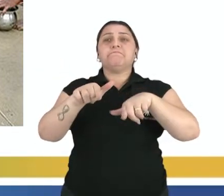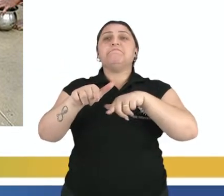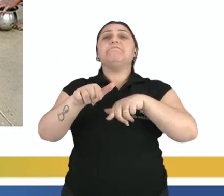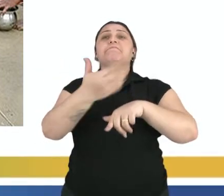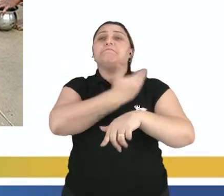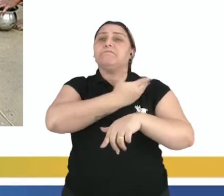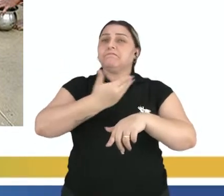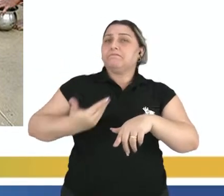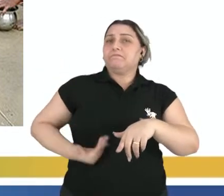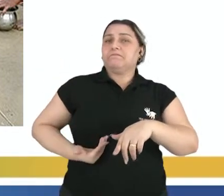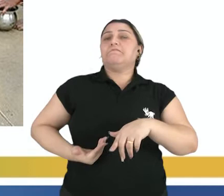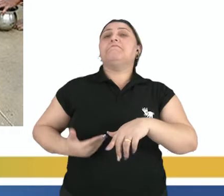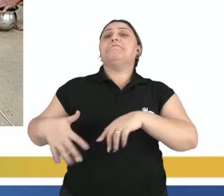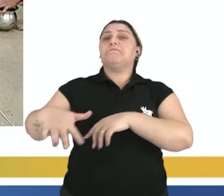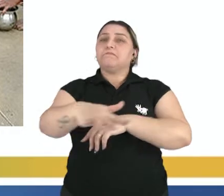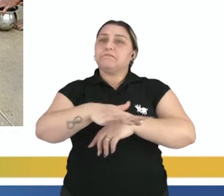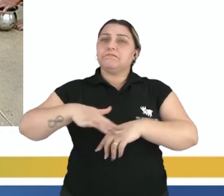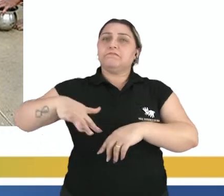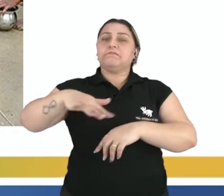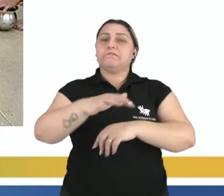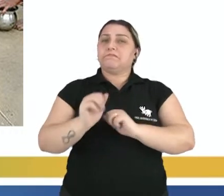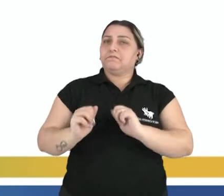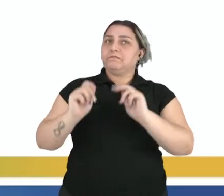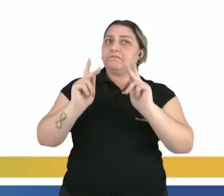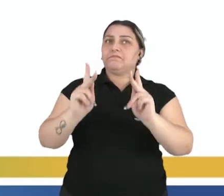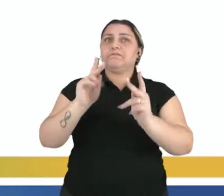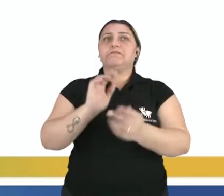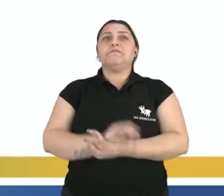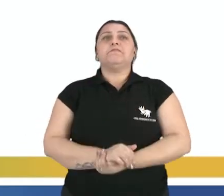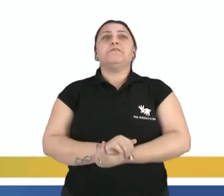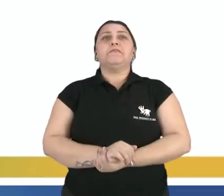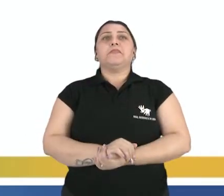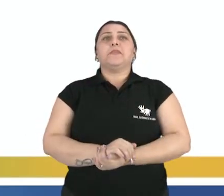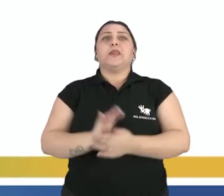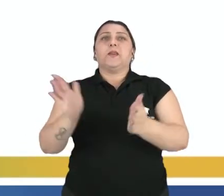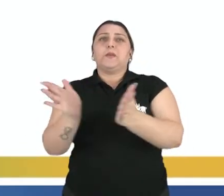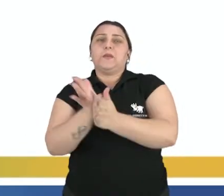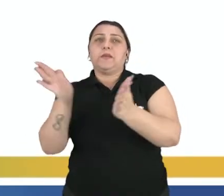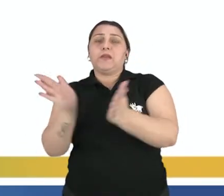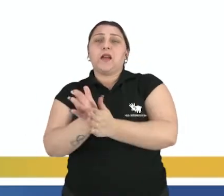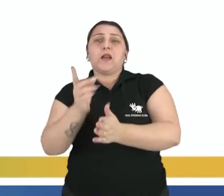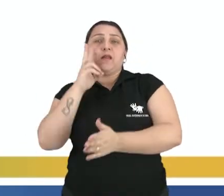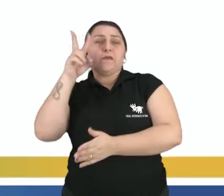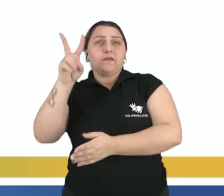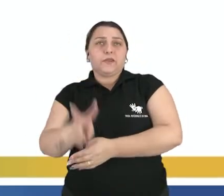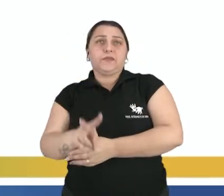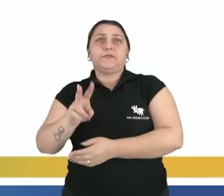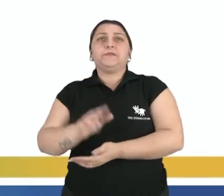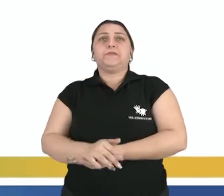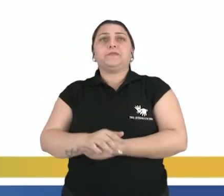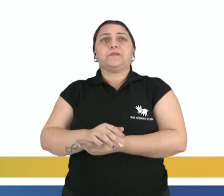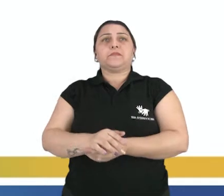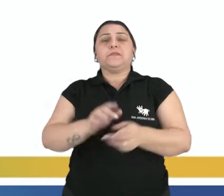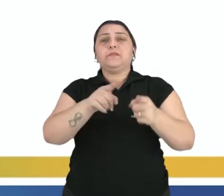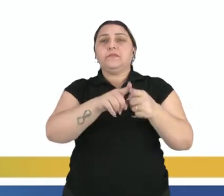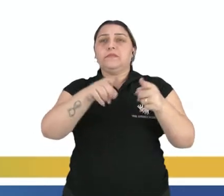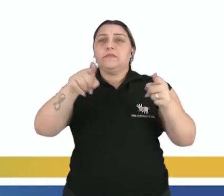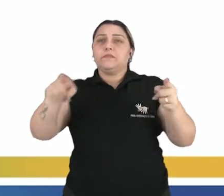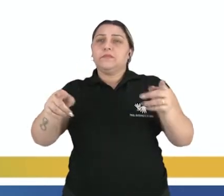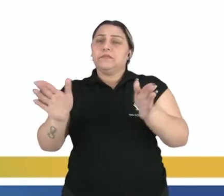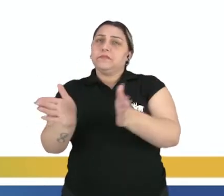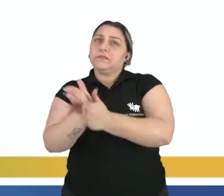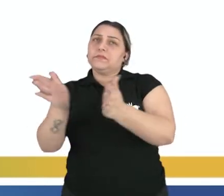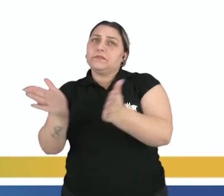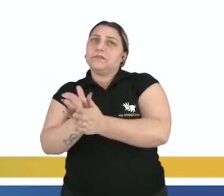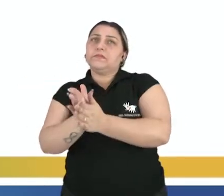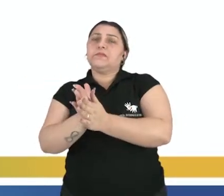oferecidos por uma sociedade, ok? Aí entra aí a questão da pobreza. E quando a gente analisa, a gente cria a renda dos